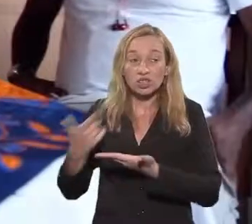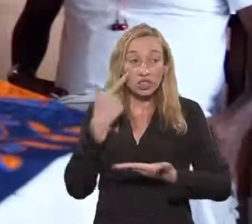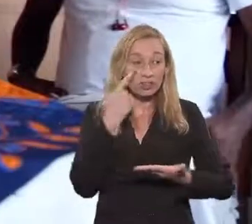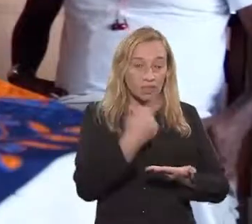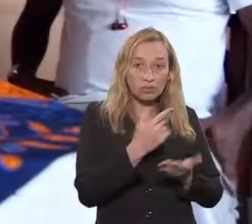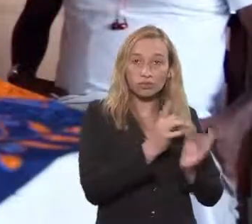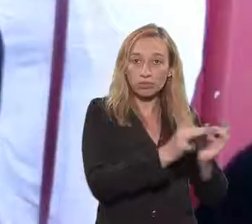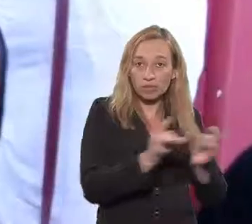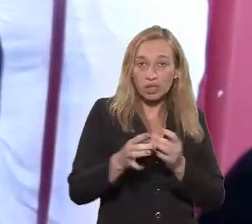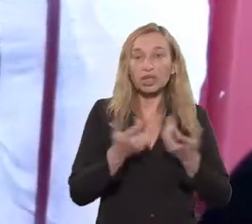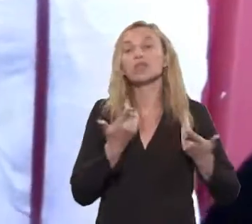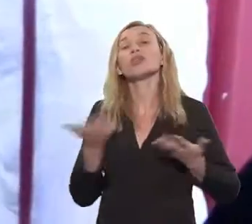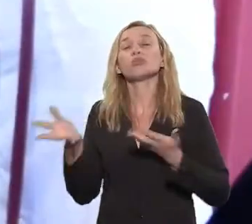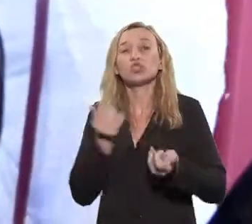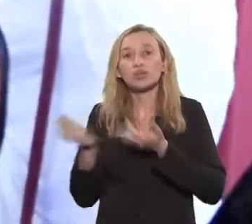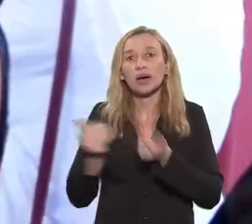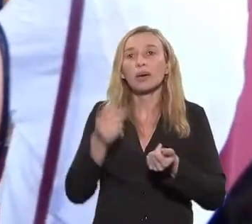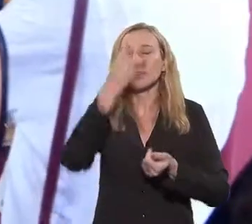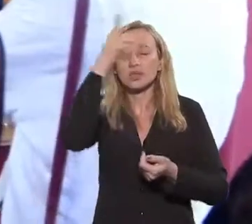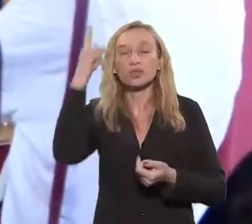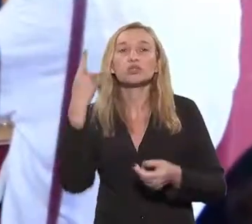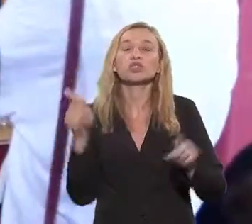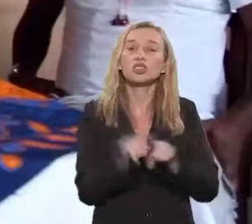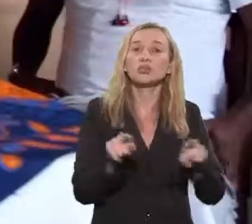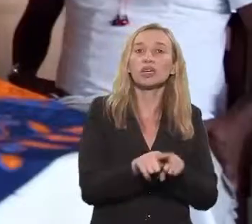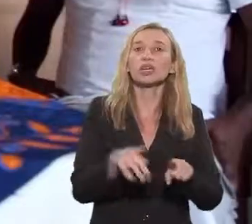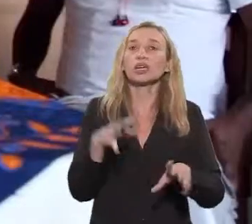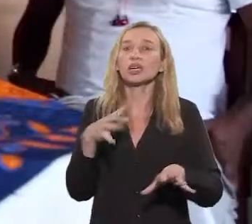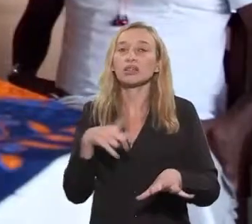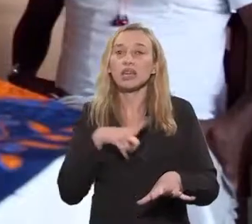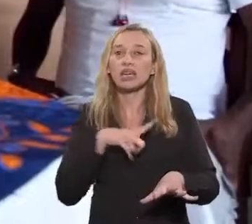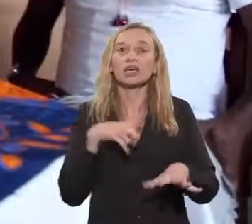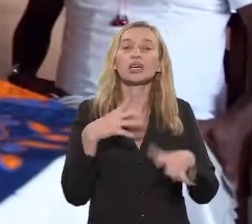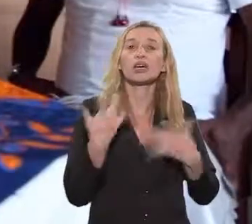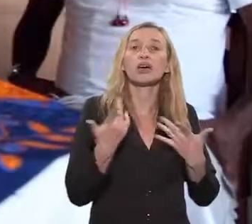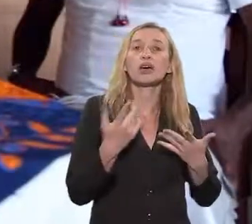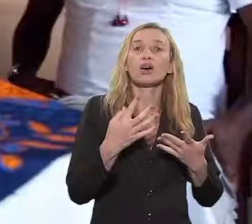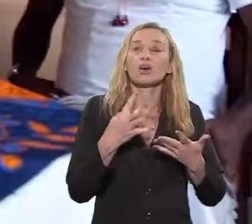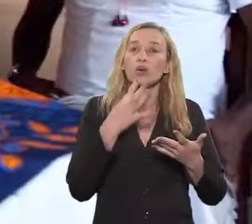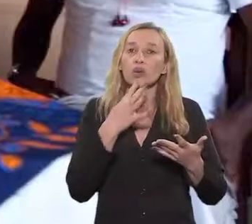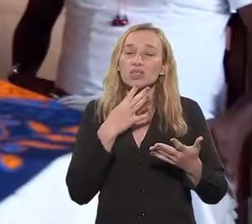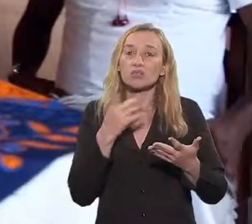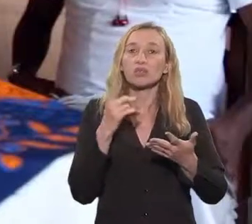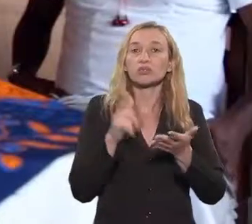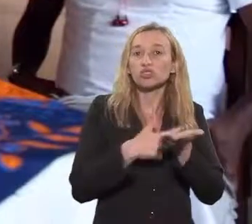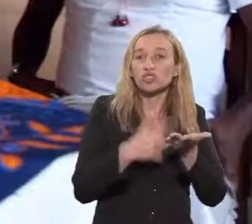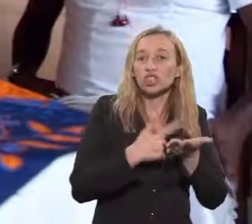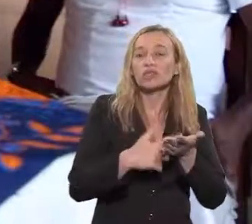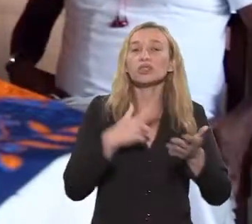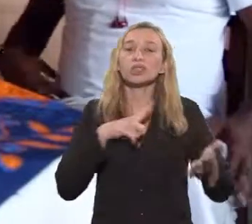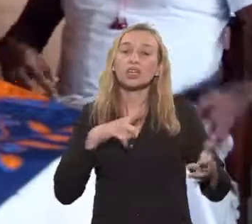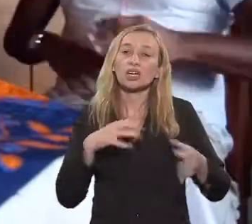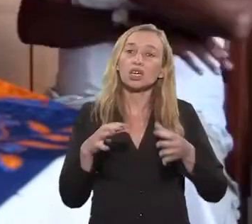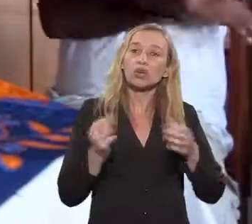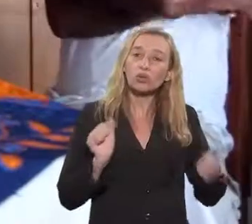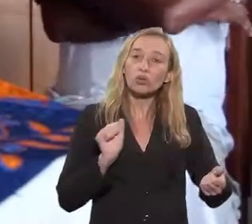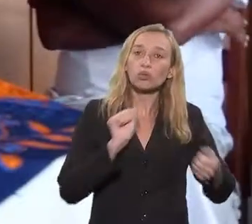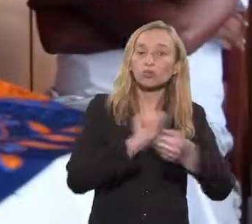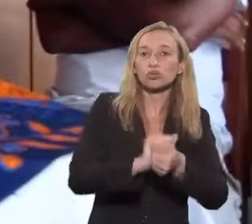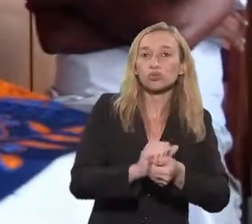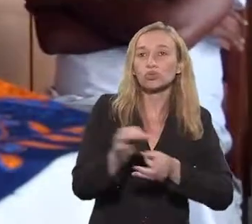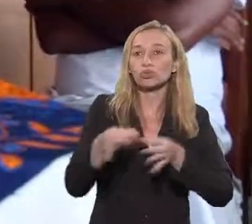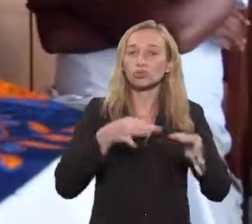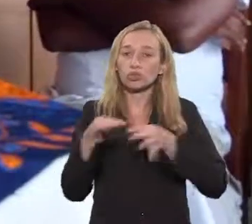está à venda. E aí a gente falou, bom, vamos chamar alguém que também tem a produção literária, que é para poder ter um encontro dos projetos, né,